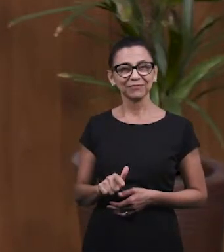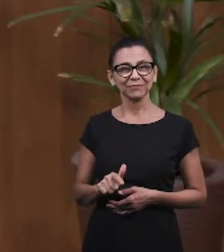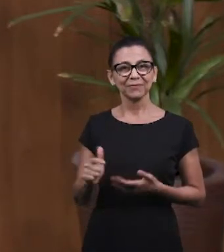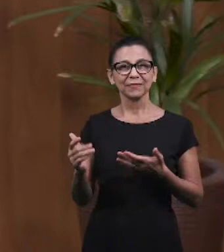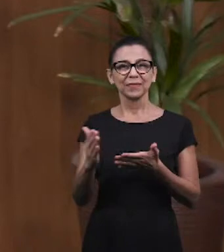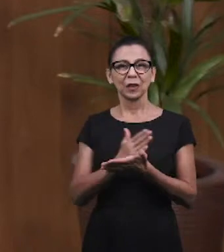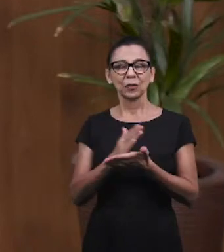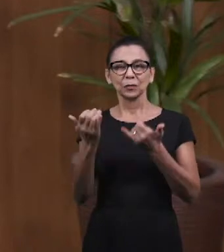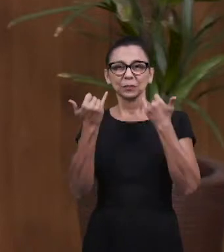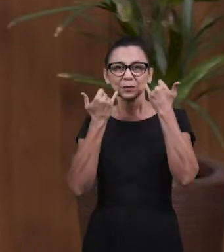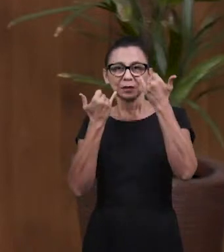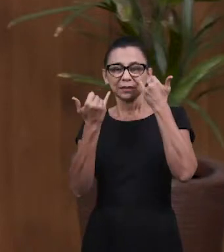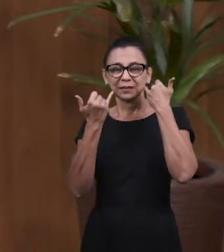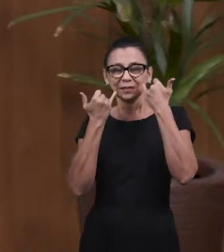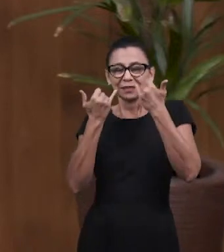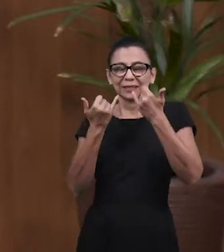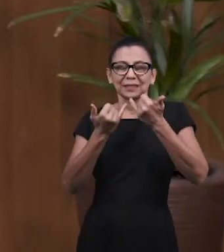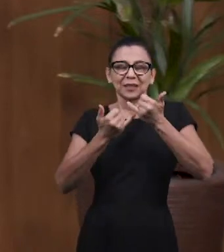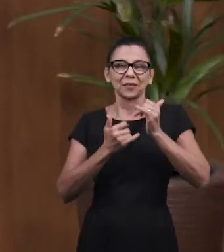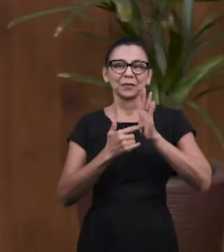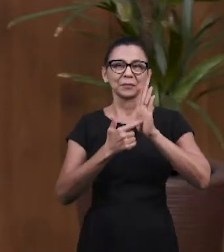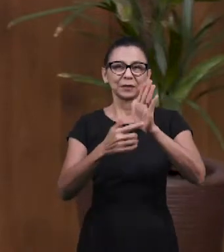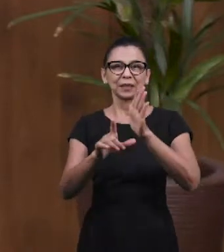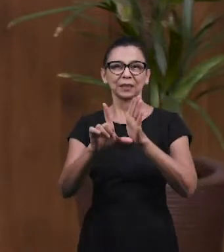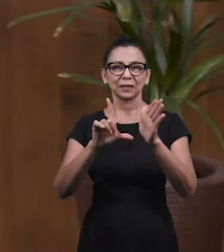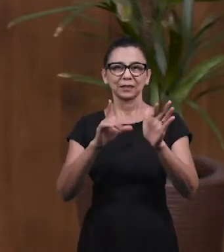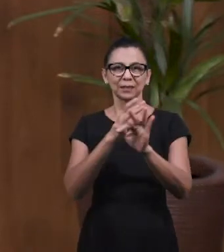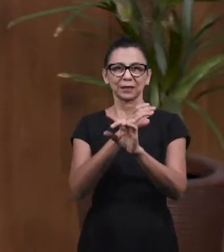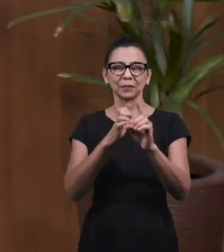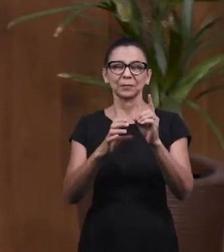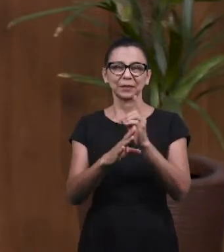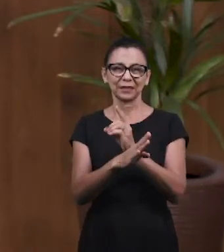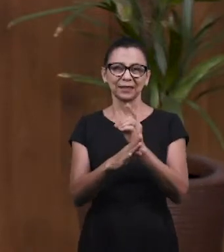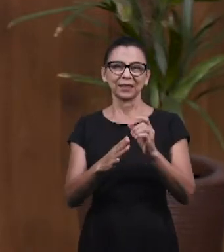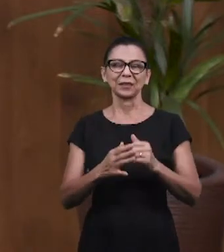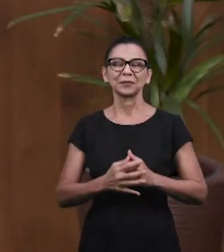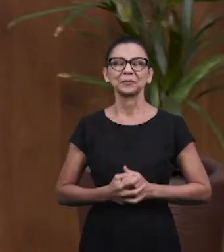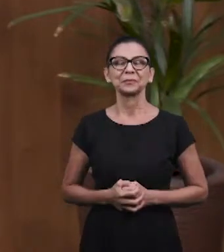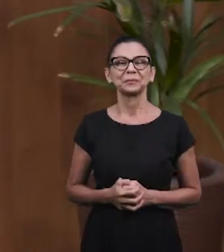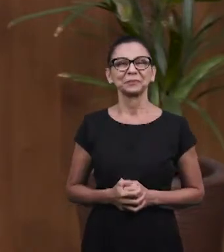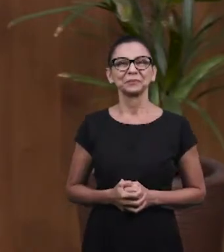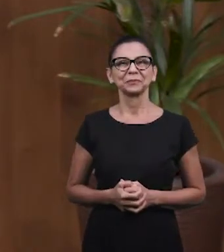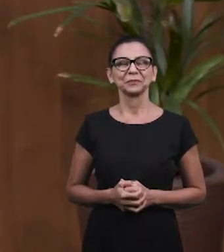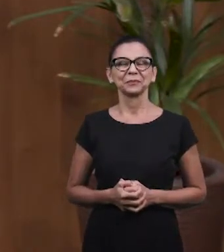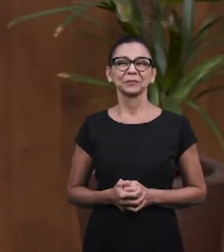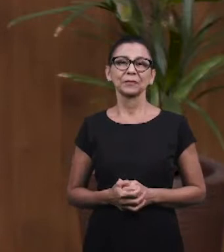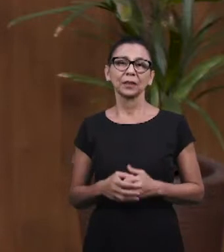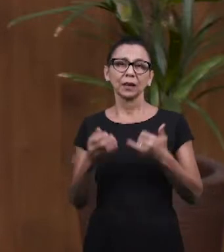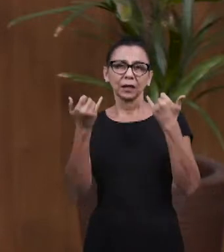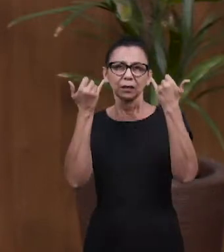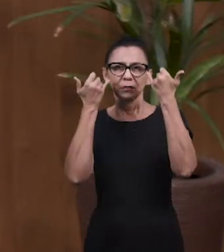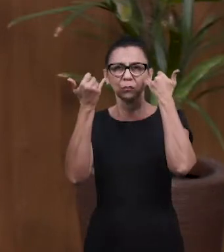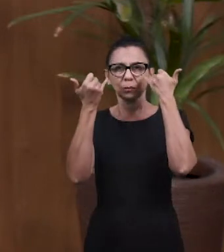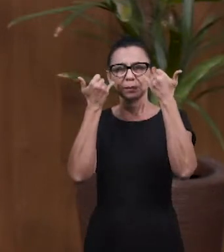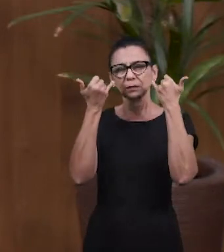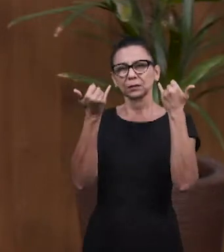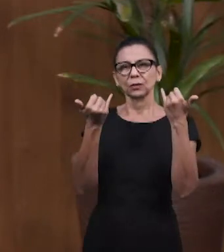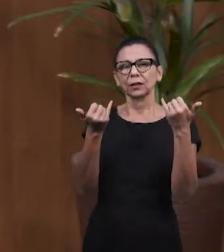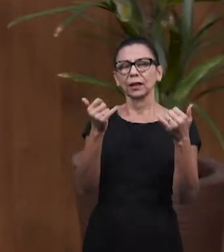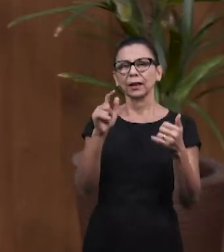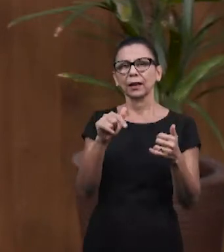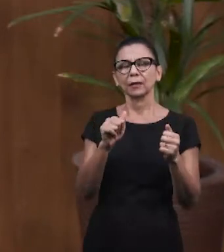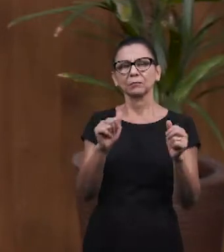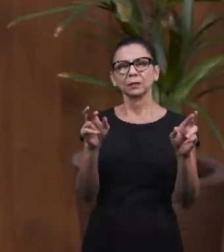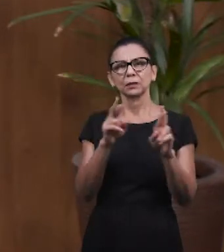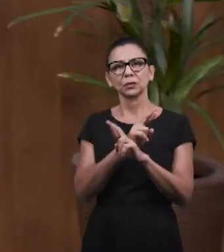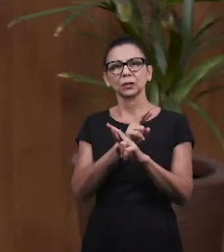anteciparmos algumas informações que nos foram enviadas para a Escola Bíblica Dominical de hoje. Informações estas de